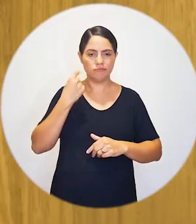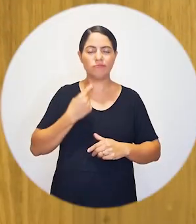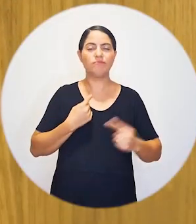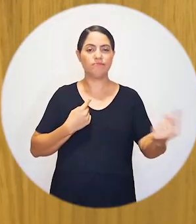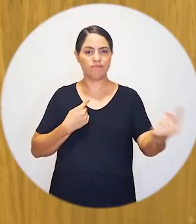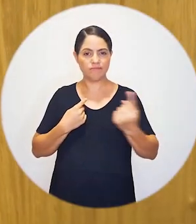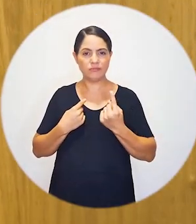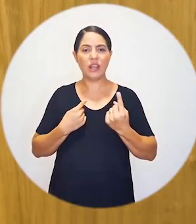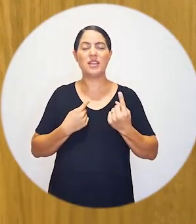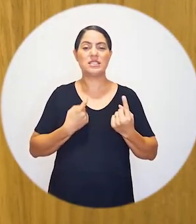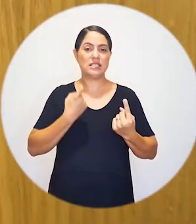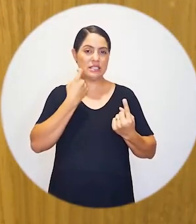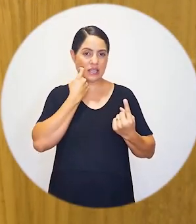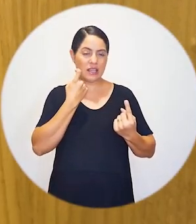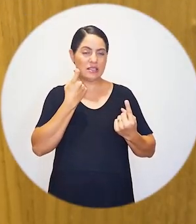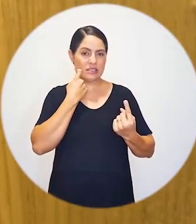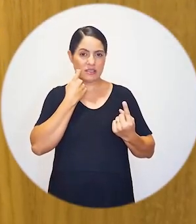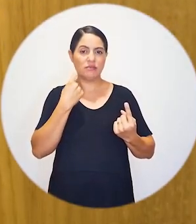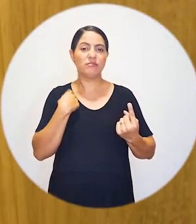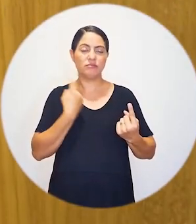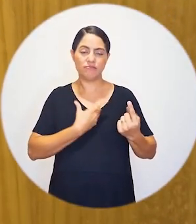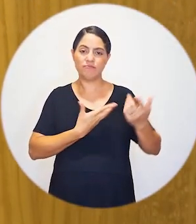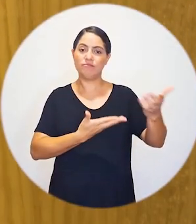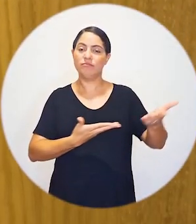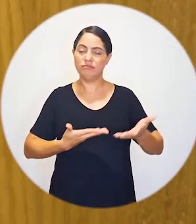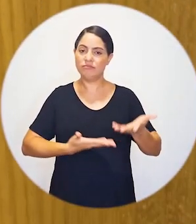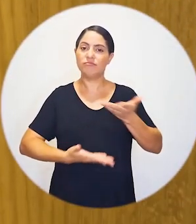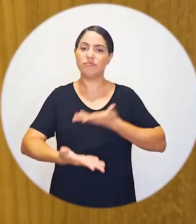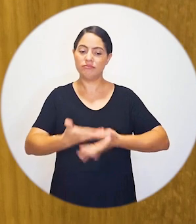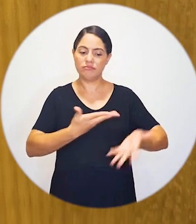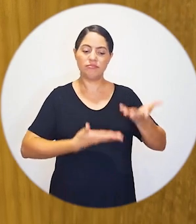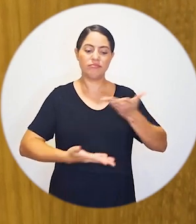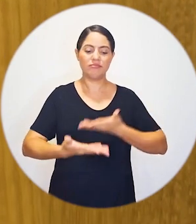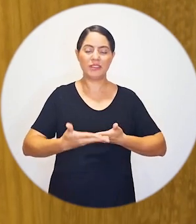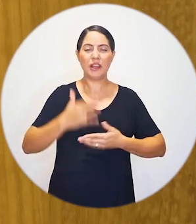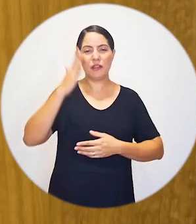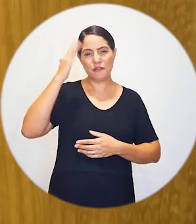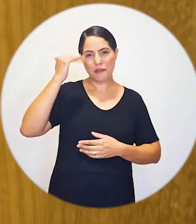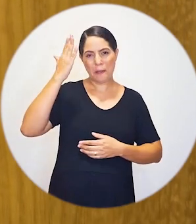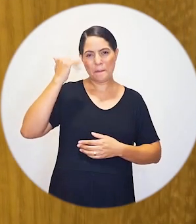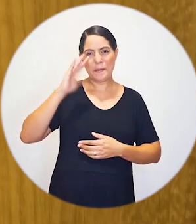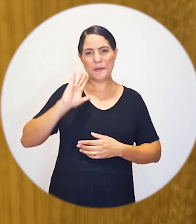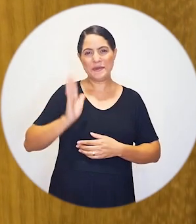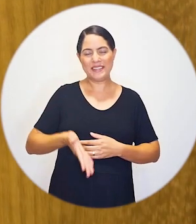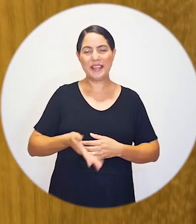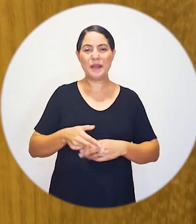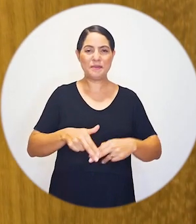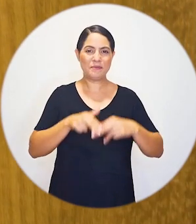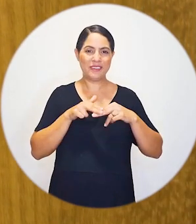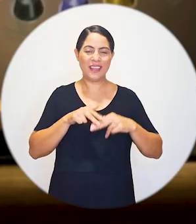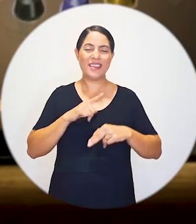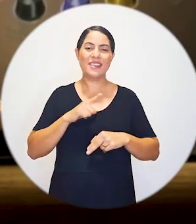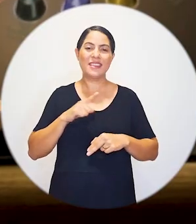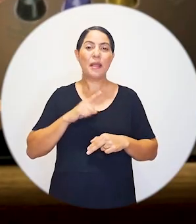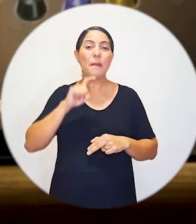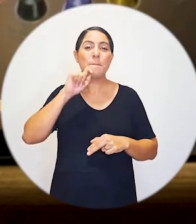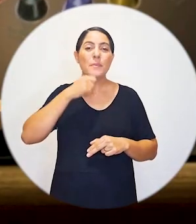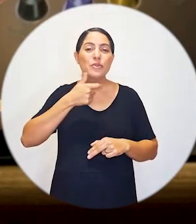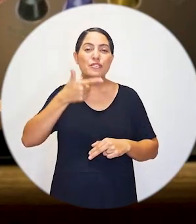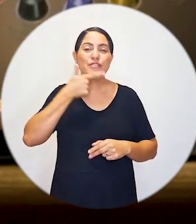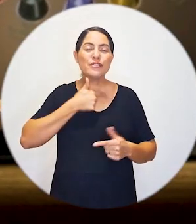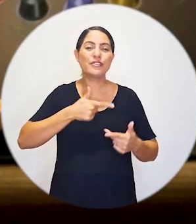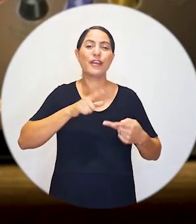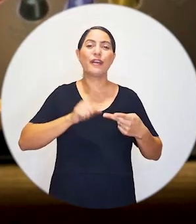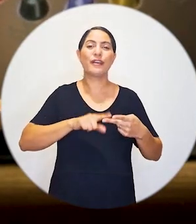que querem ser recebidos são recebidos na sexta-feira, que é o dia que a gente fica aqui o dia todo. Já ficou famoso, eu sirvo pão de queijo